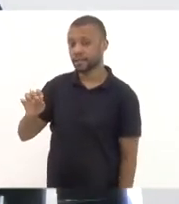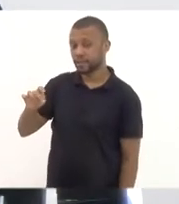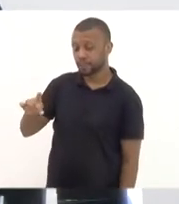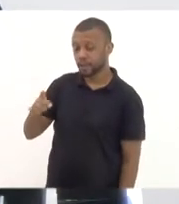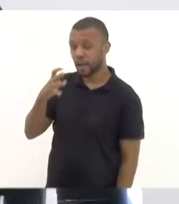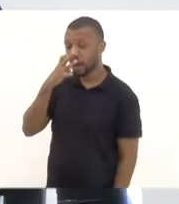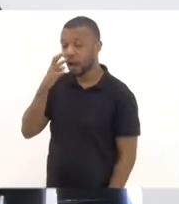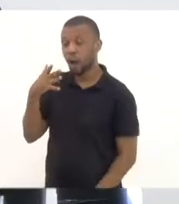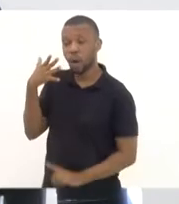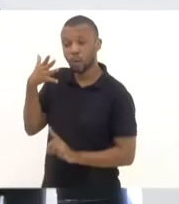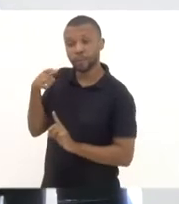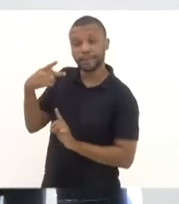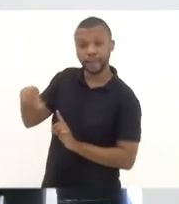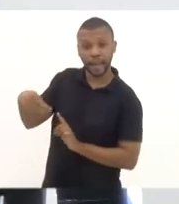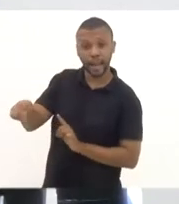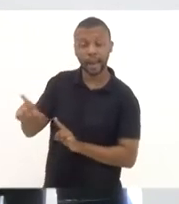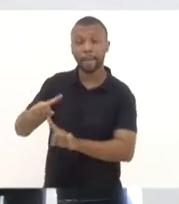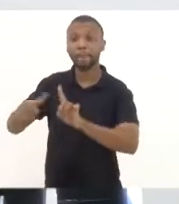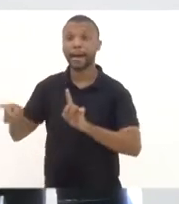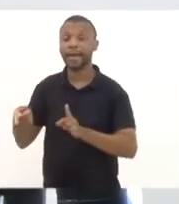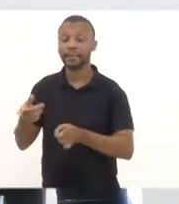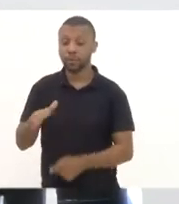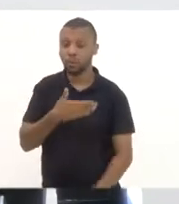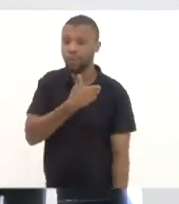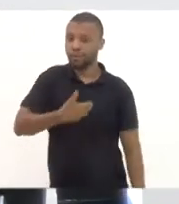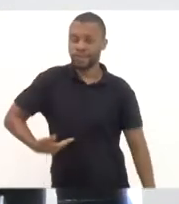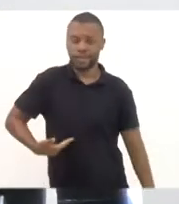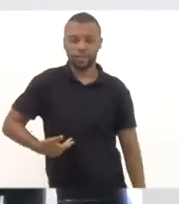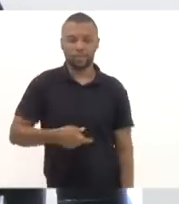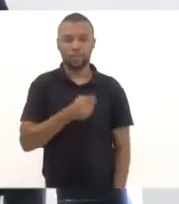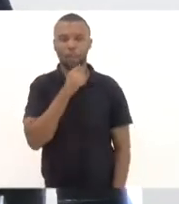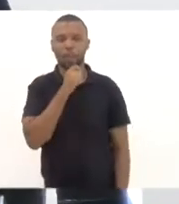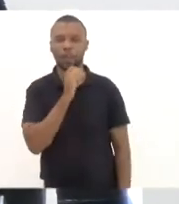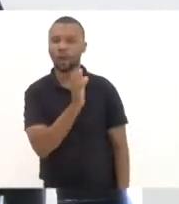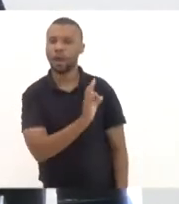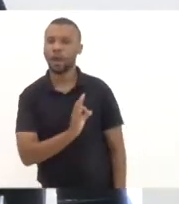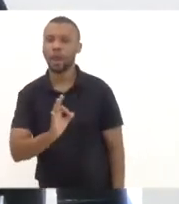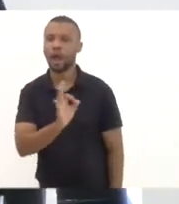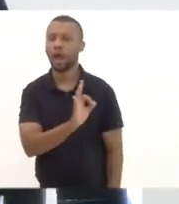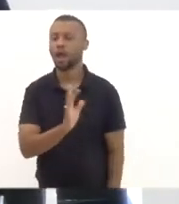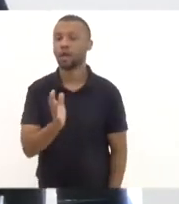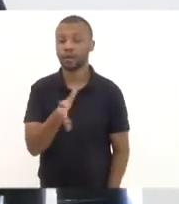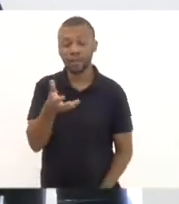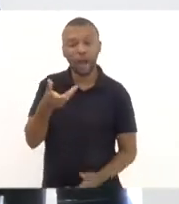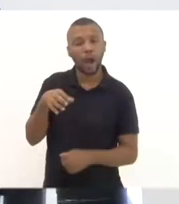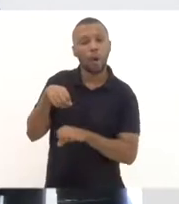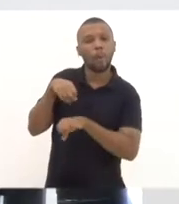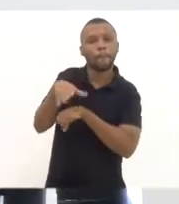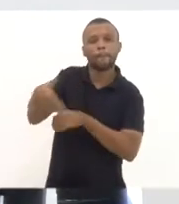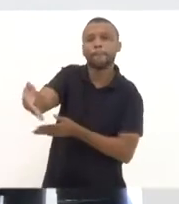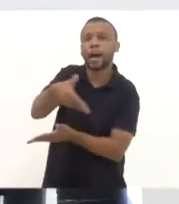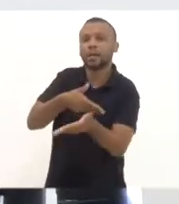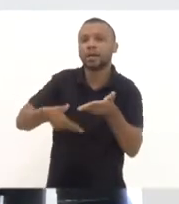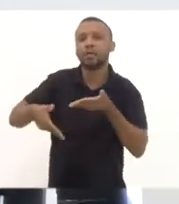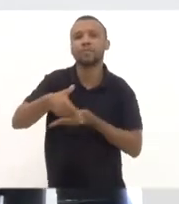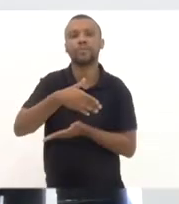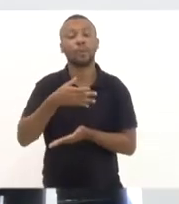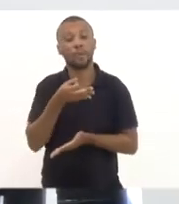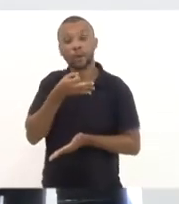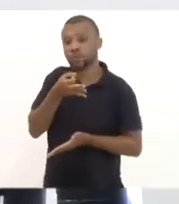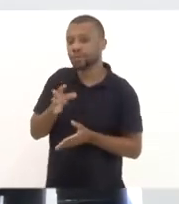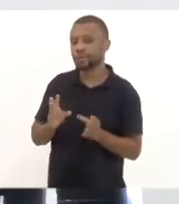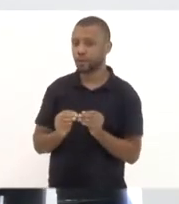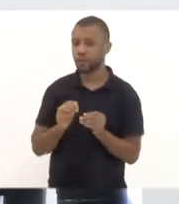ouvi o poder executivo então eu aproveitaria essa primeira audiência quero compartilhar com colega aquela sugestão né que a gente faz uma ótima